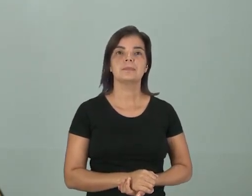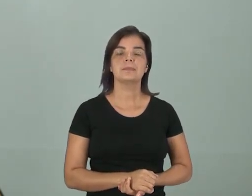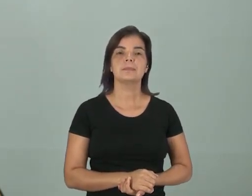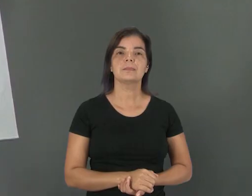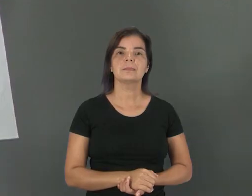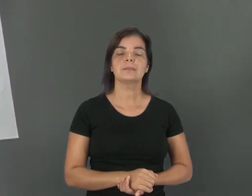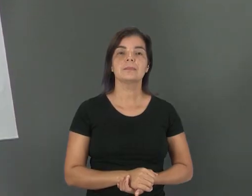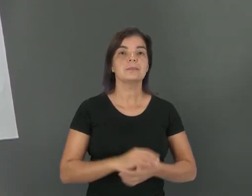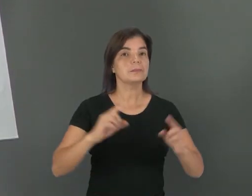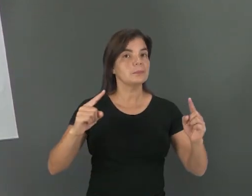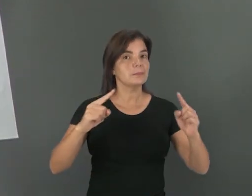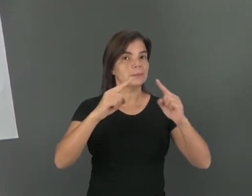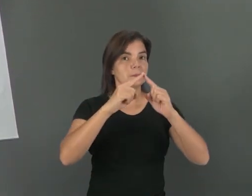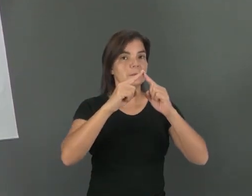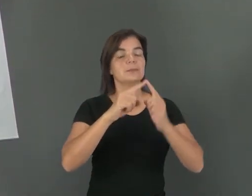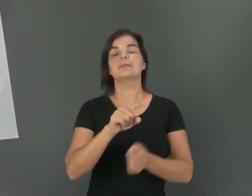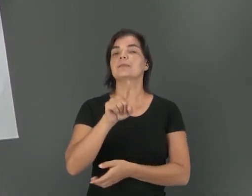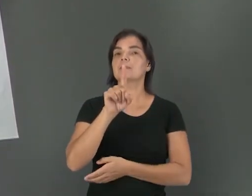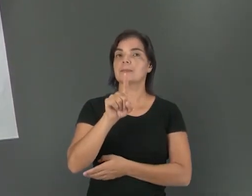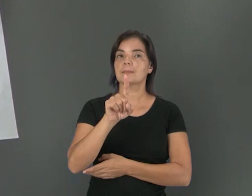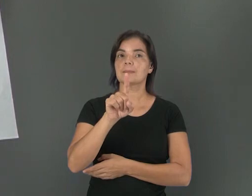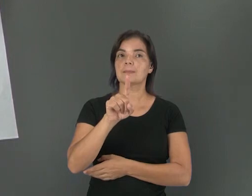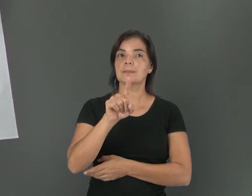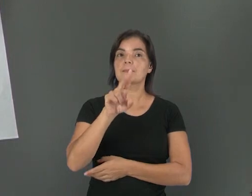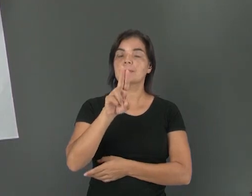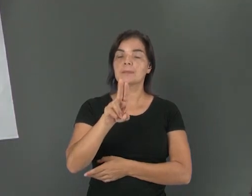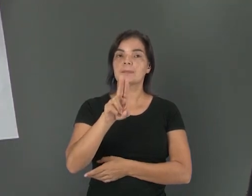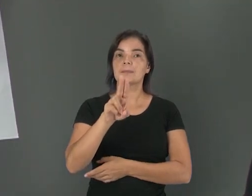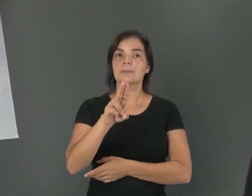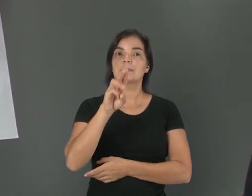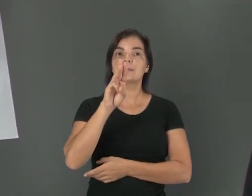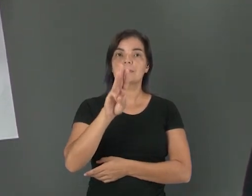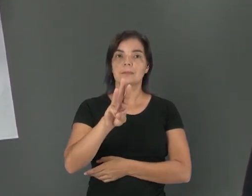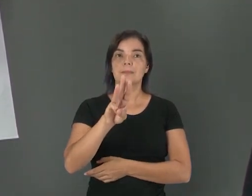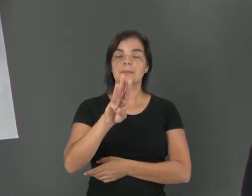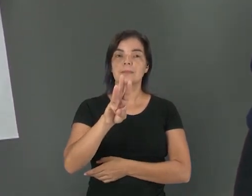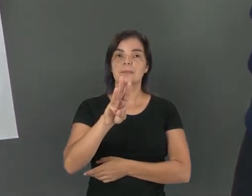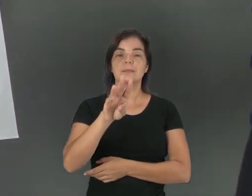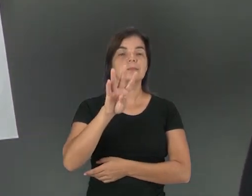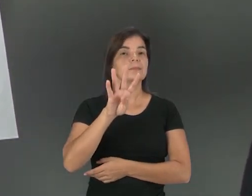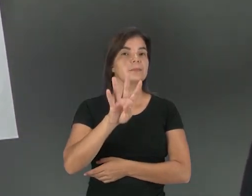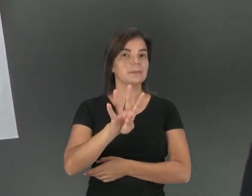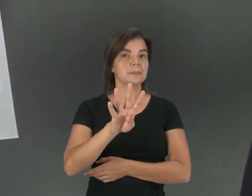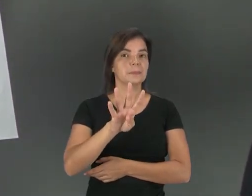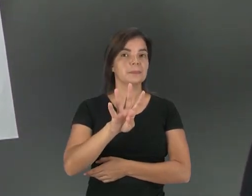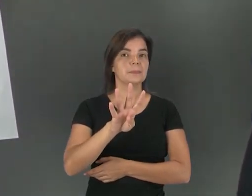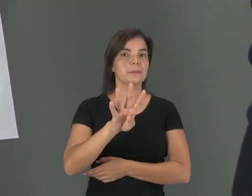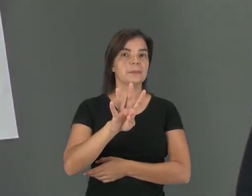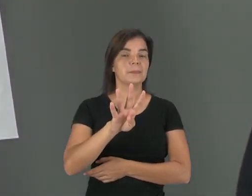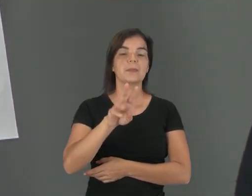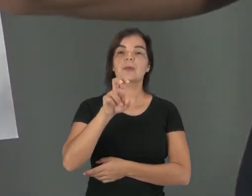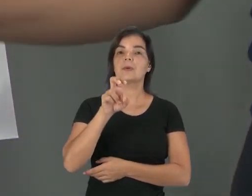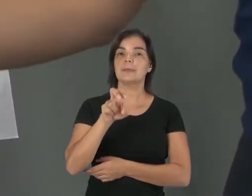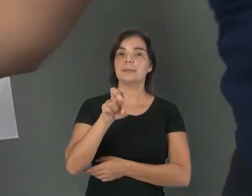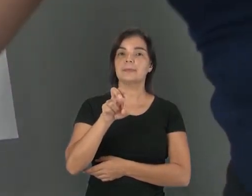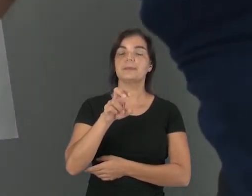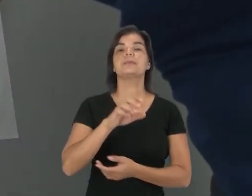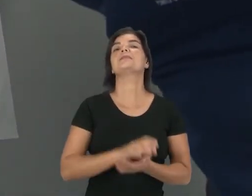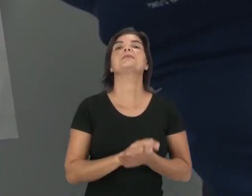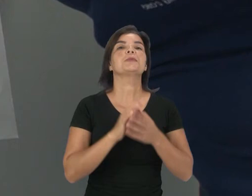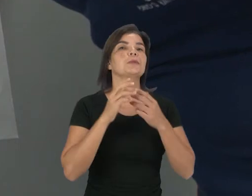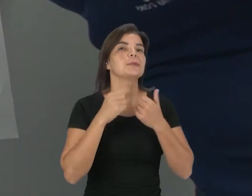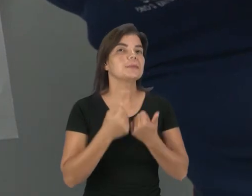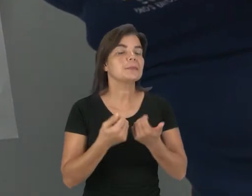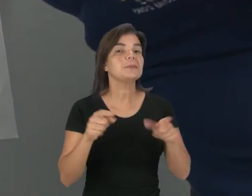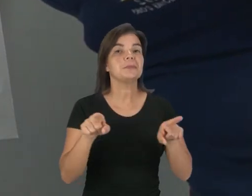Primeiro contando os vértices. 1, 2, 3, 4, 5.